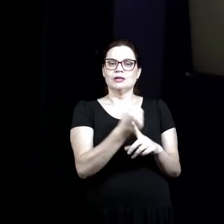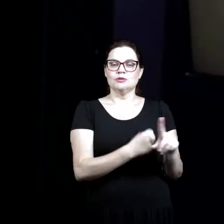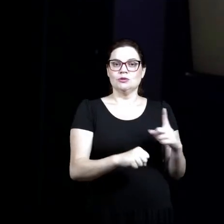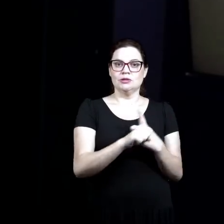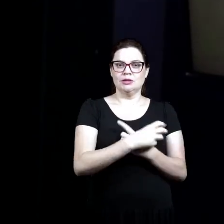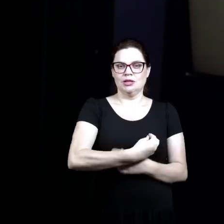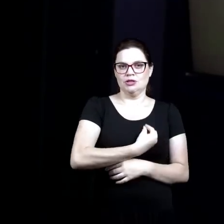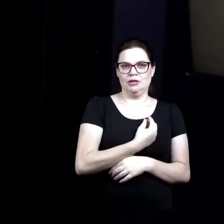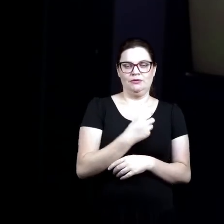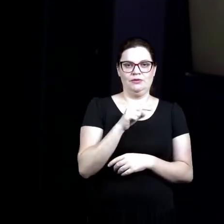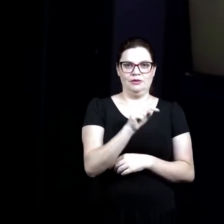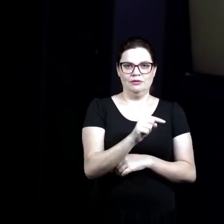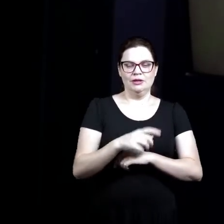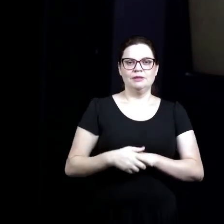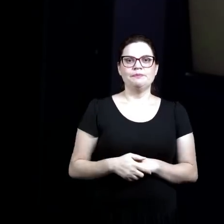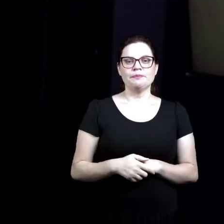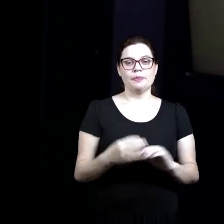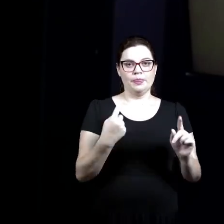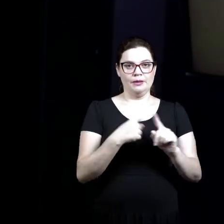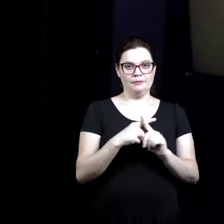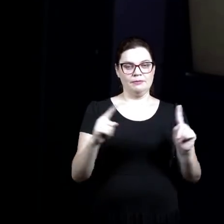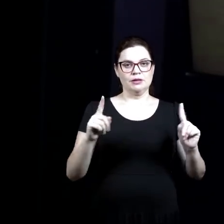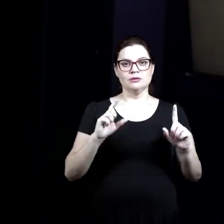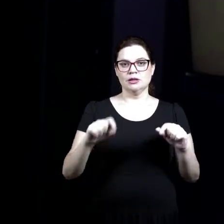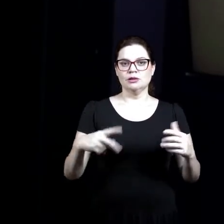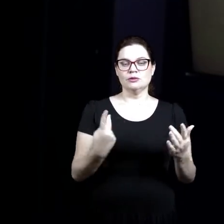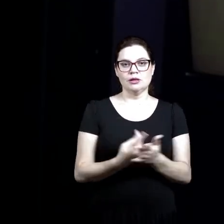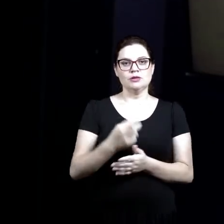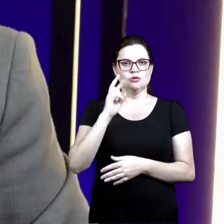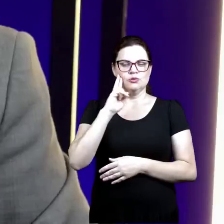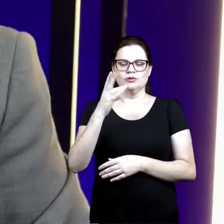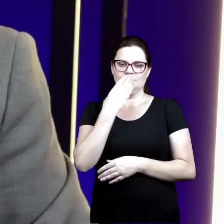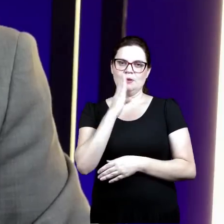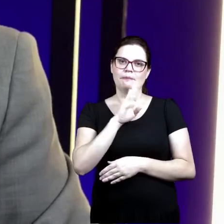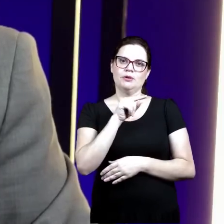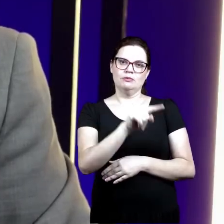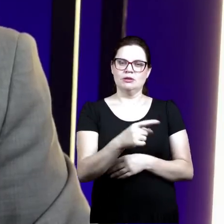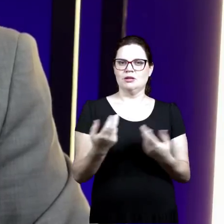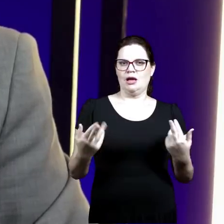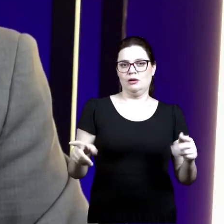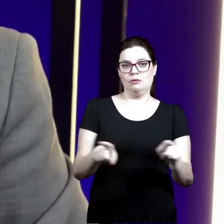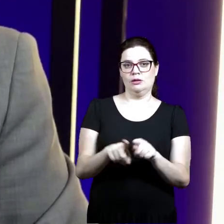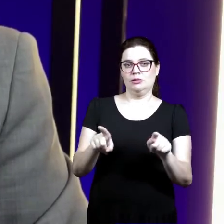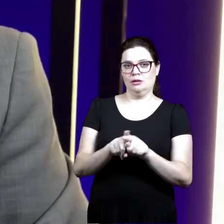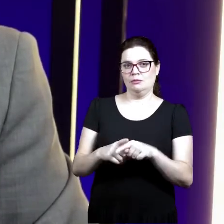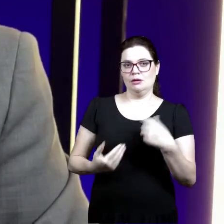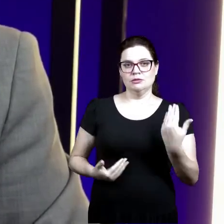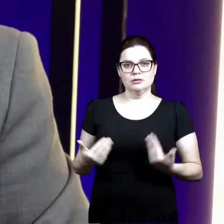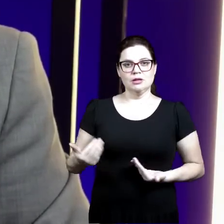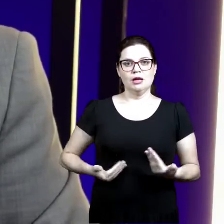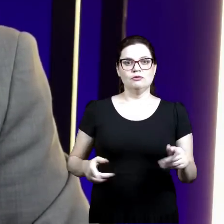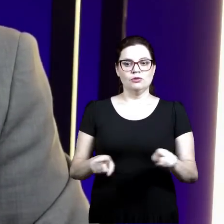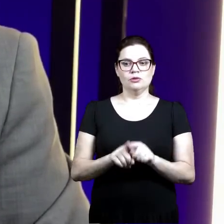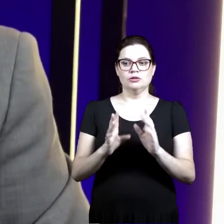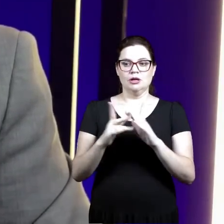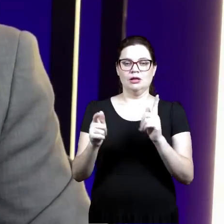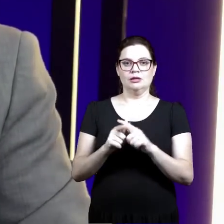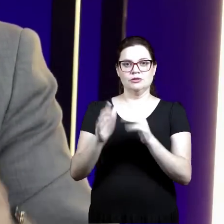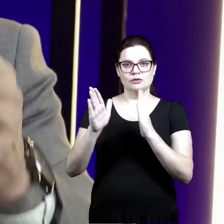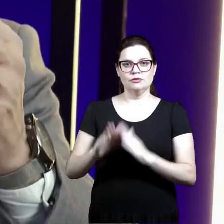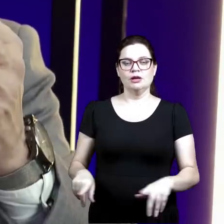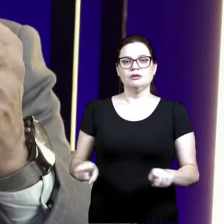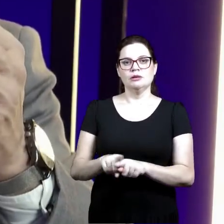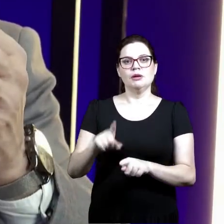vivia. Mas o Senhor. Há uma promessa para mim. Da mesma forma, a igreja hoje, né? Exatamente. A igreja vive isso